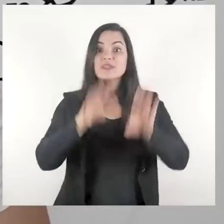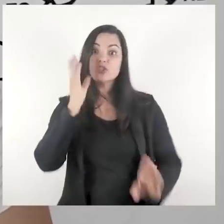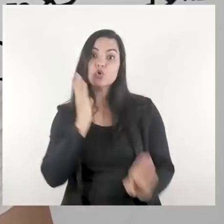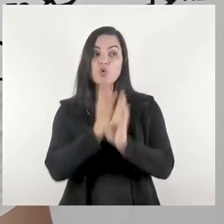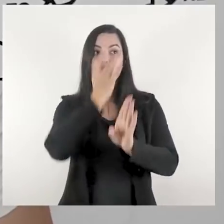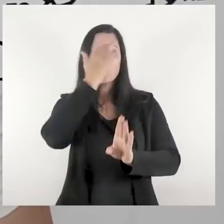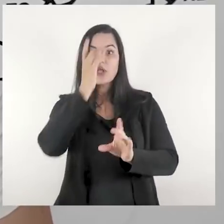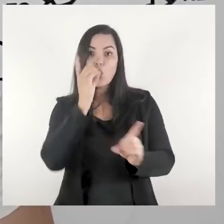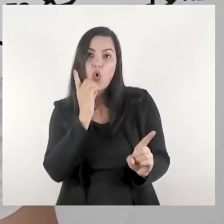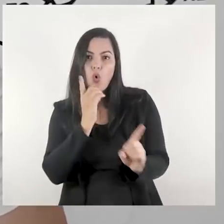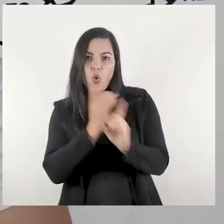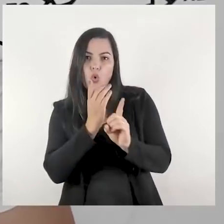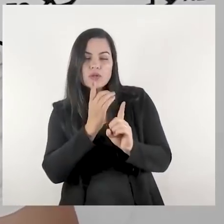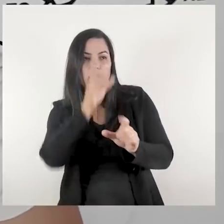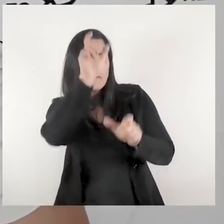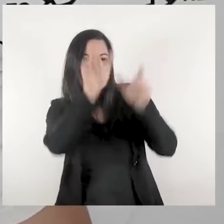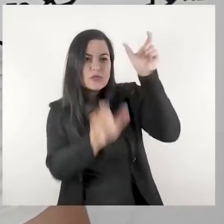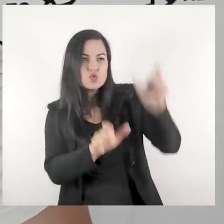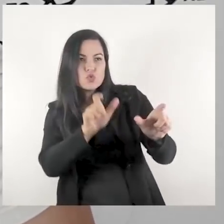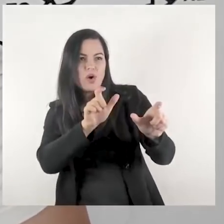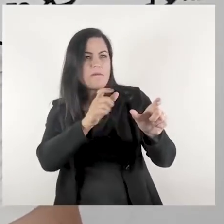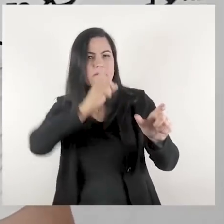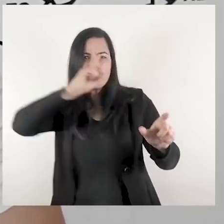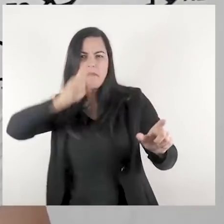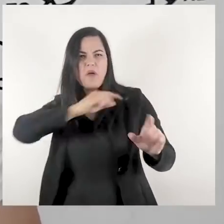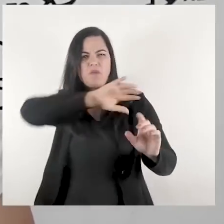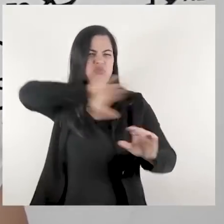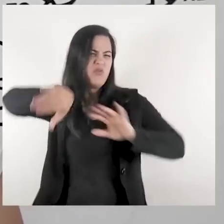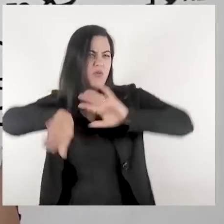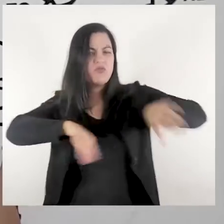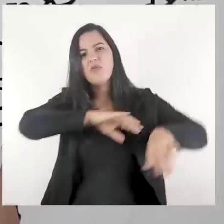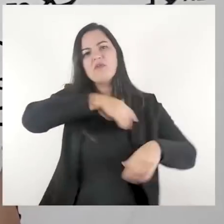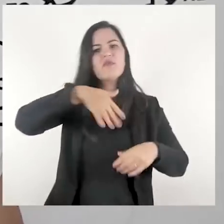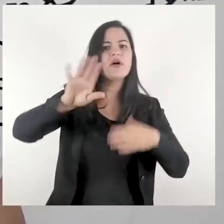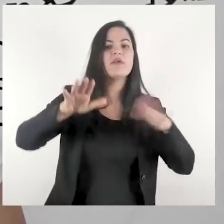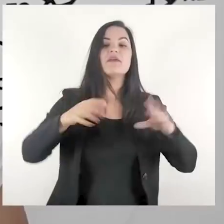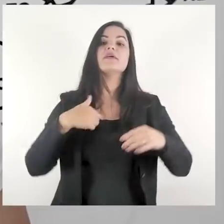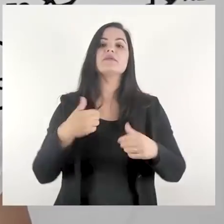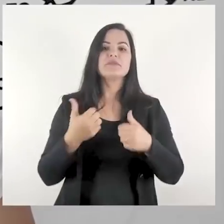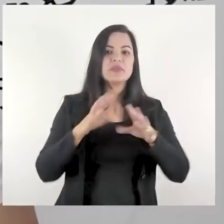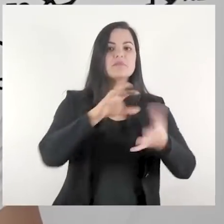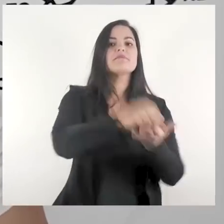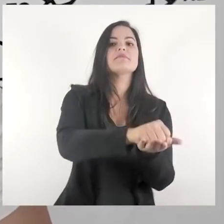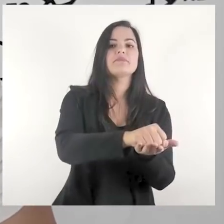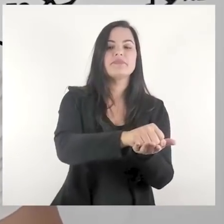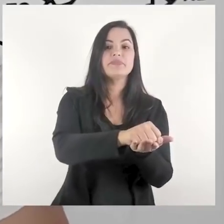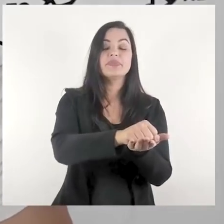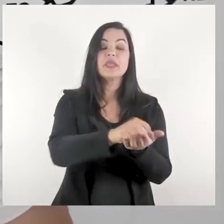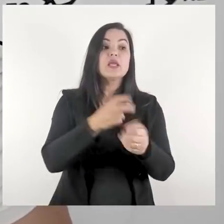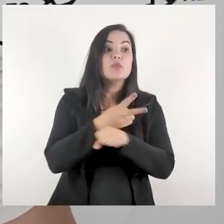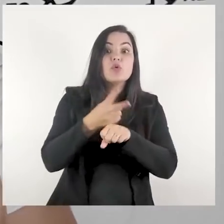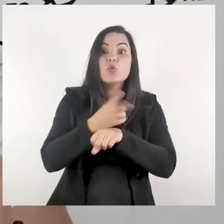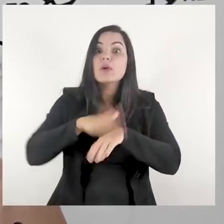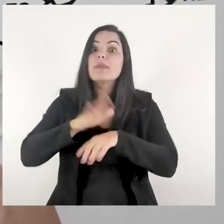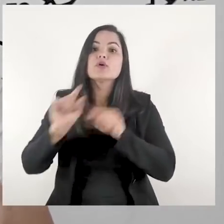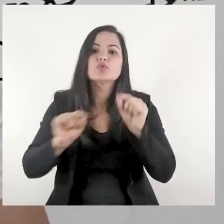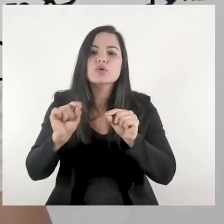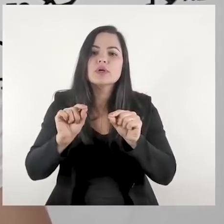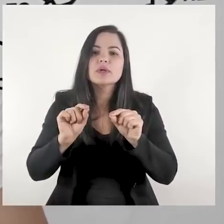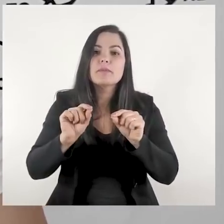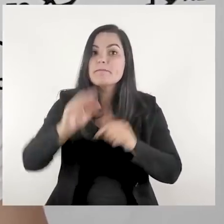nessas regiões. E o que eles mais procuravam ali na região Centro-Oeste eram